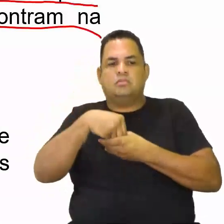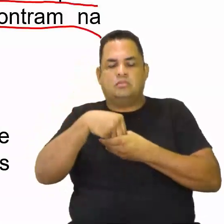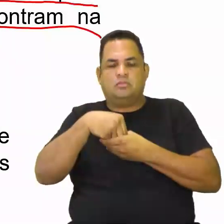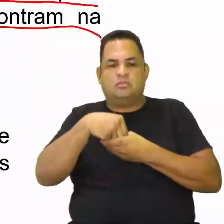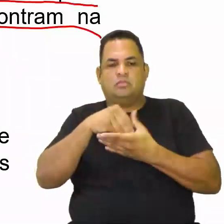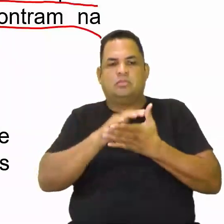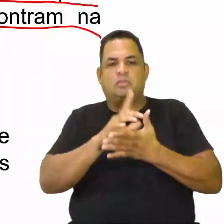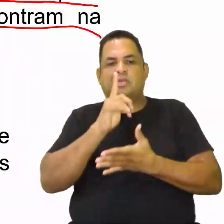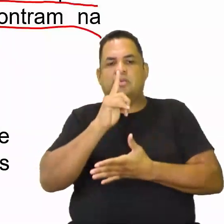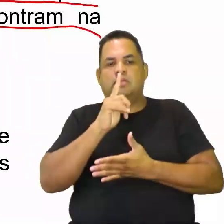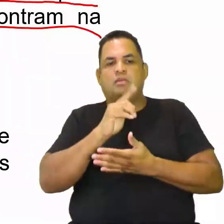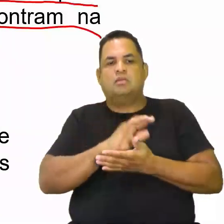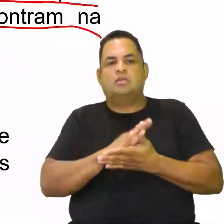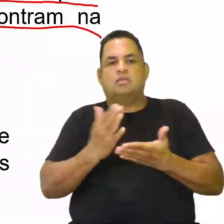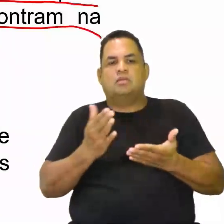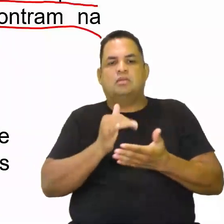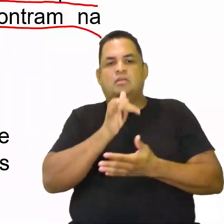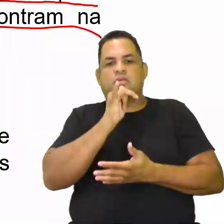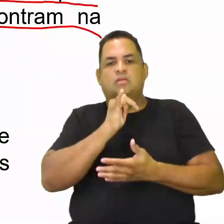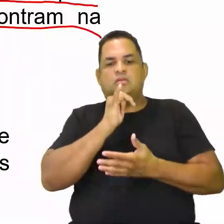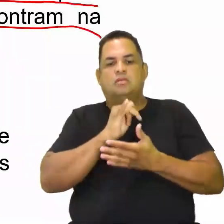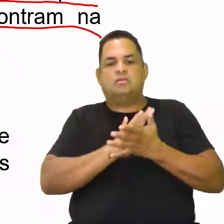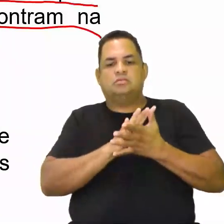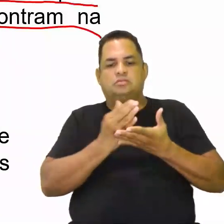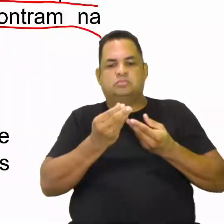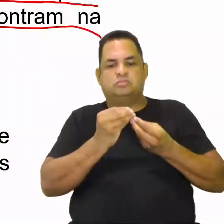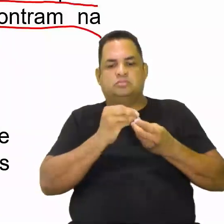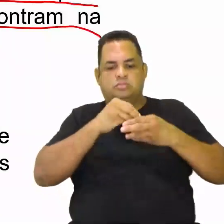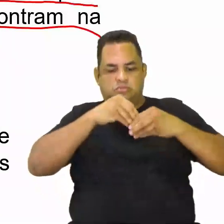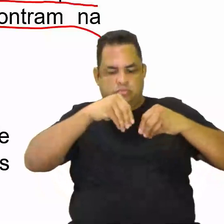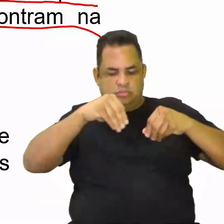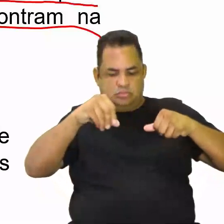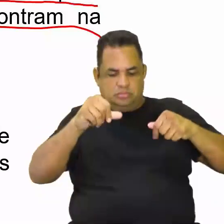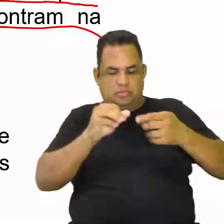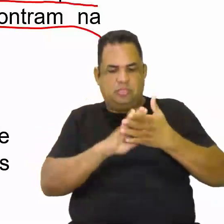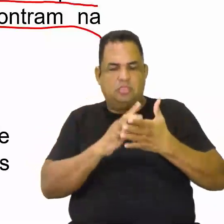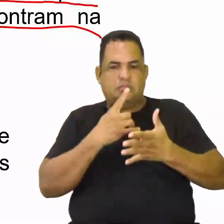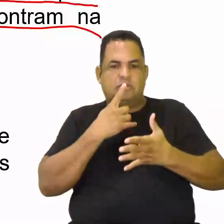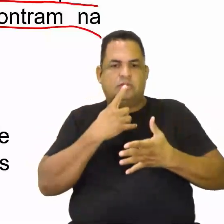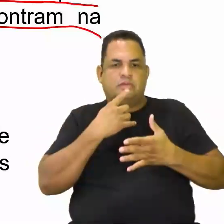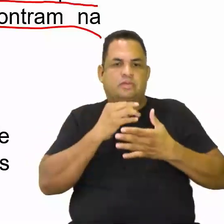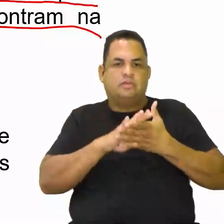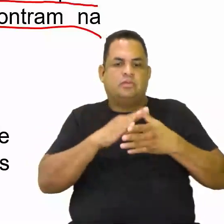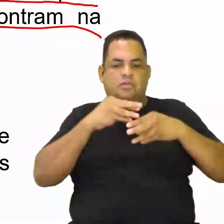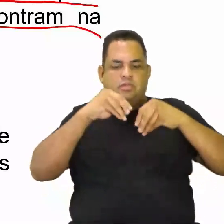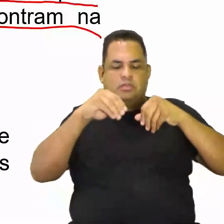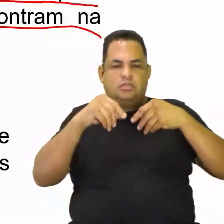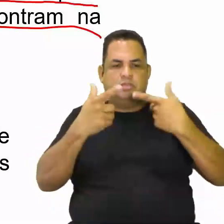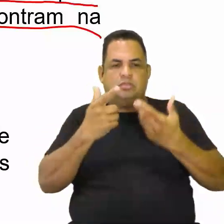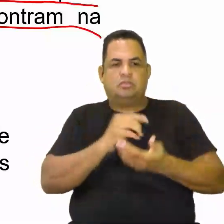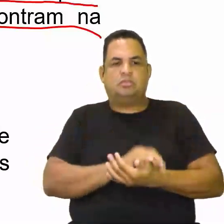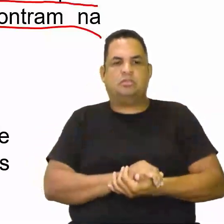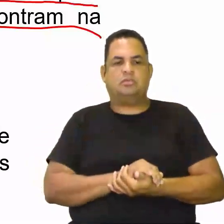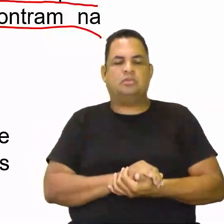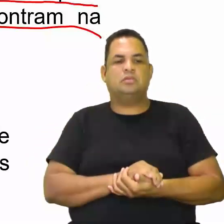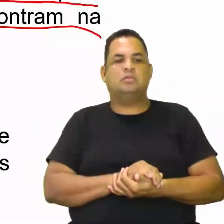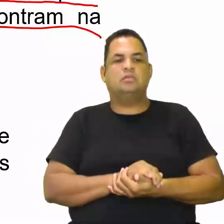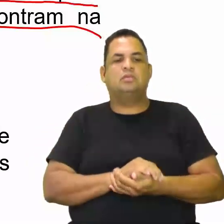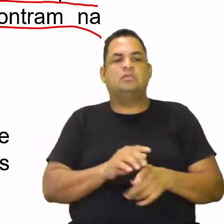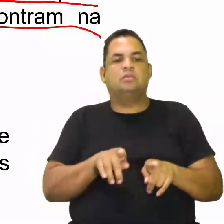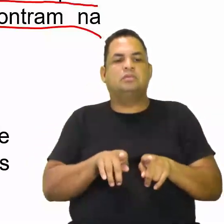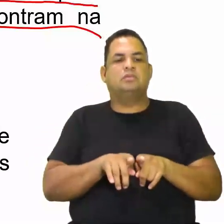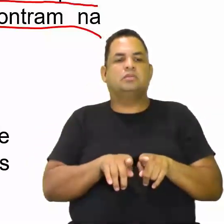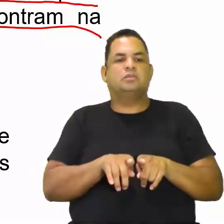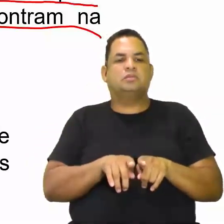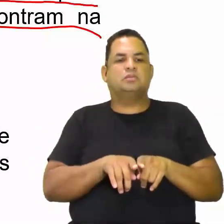na água, como, por exemplo, argila, que é a areia, entre outros. E